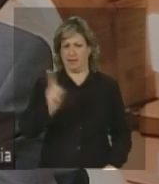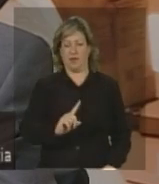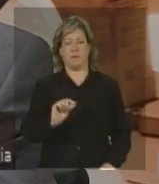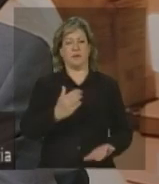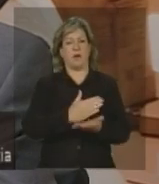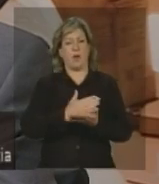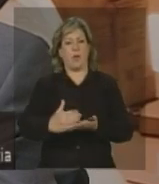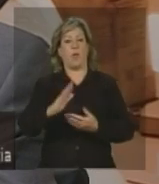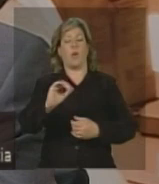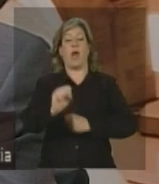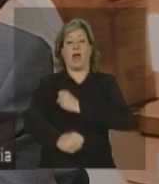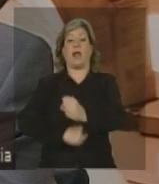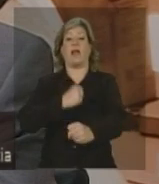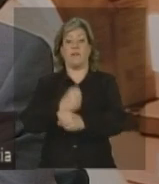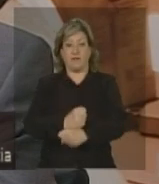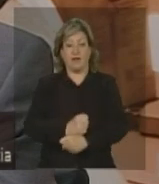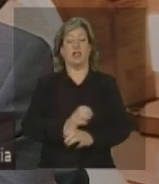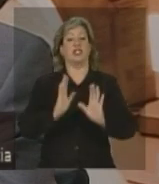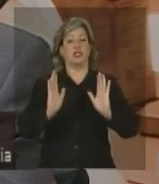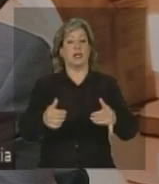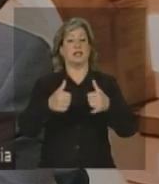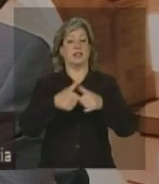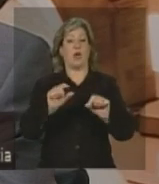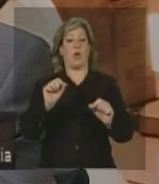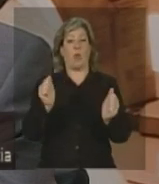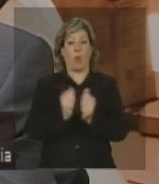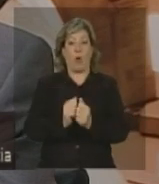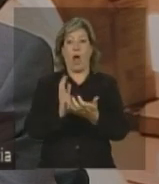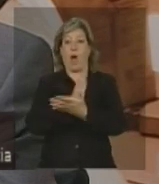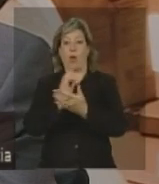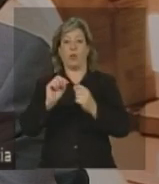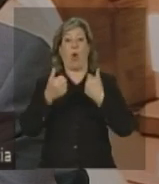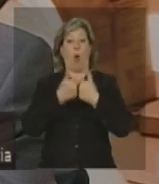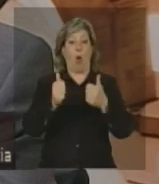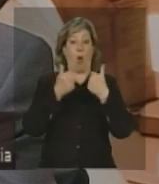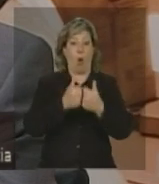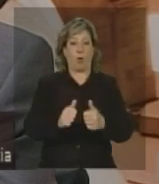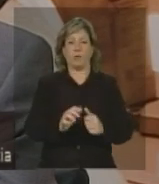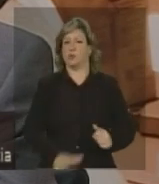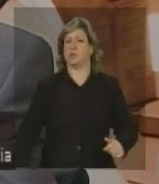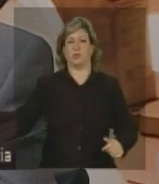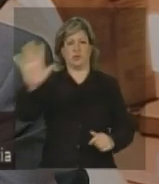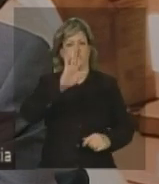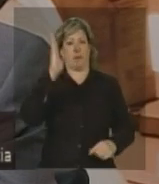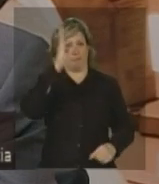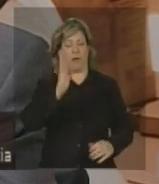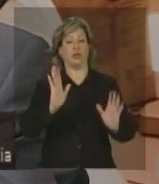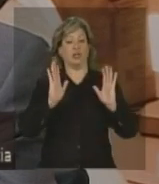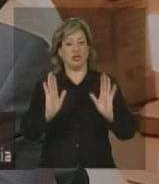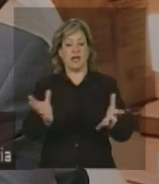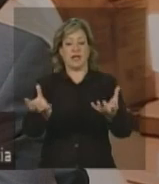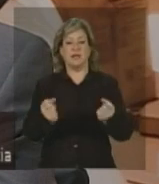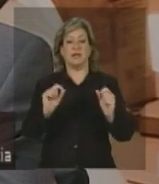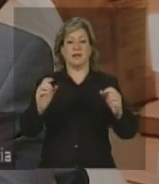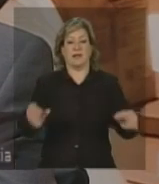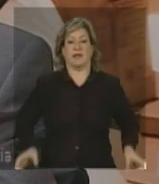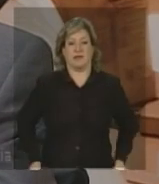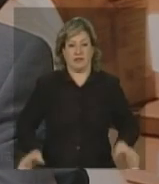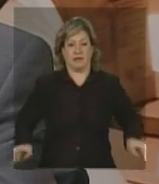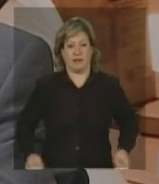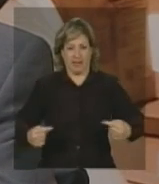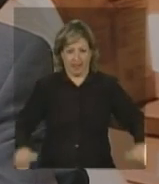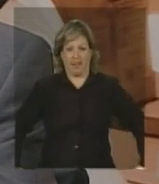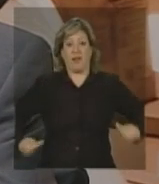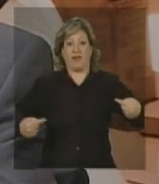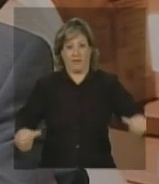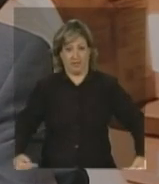do próximo ano nós já estaremos com alguns ônibus rodando aí pelo Brasil afora. Já temos nesse momento algumas escolas